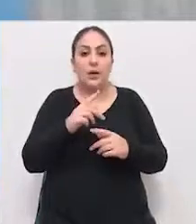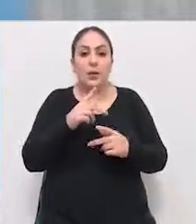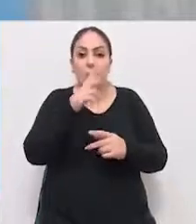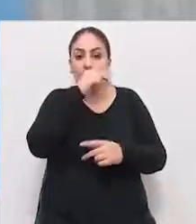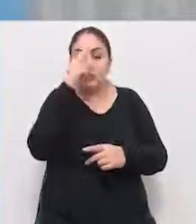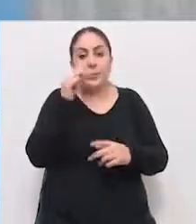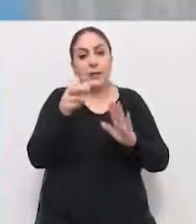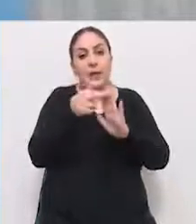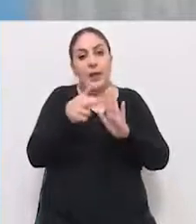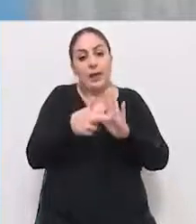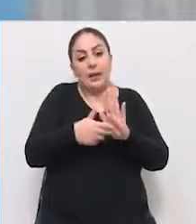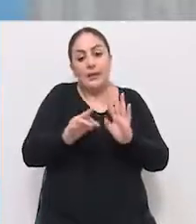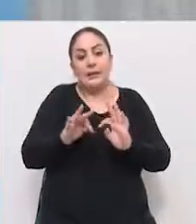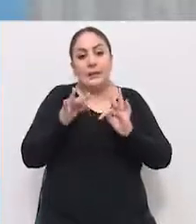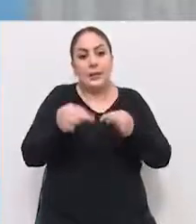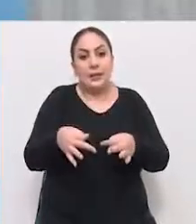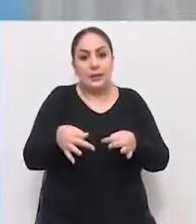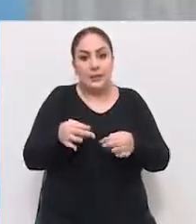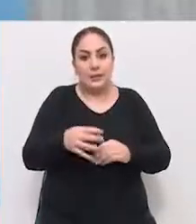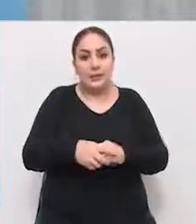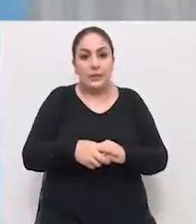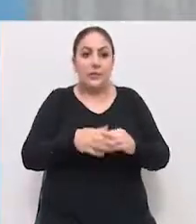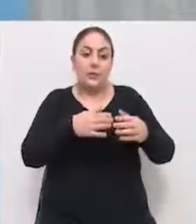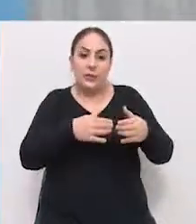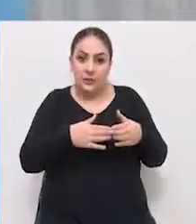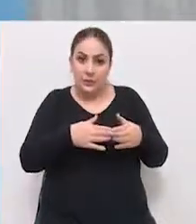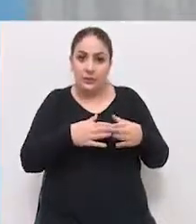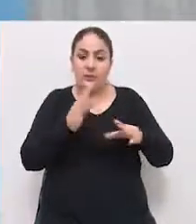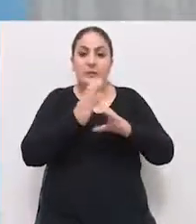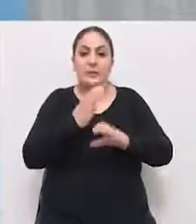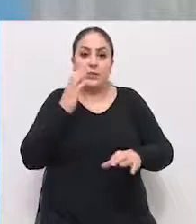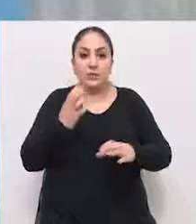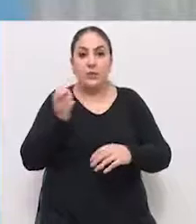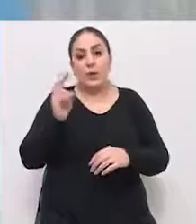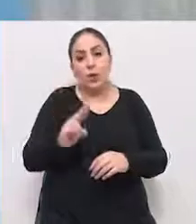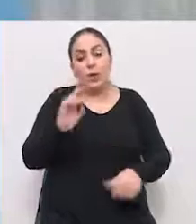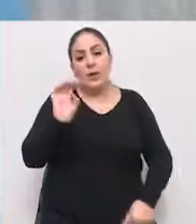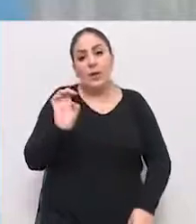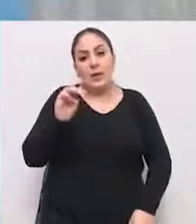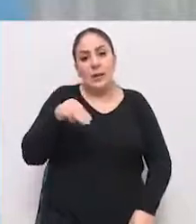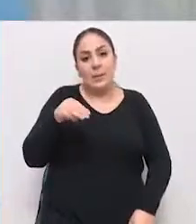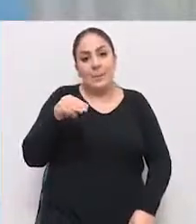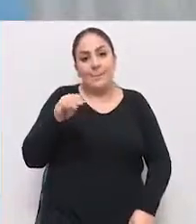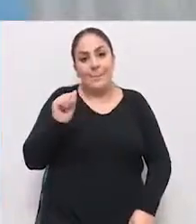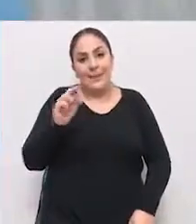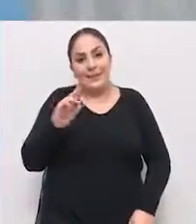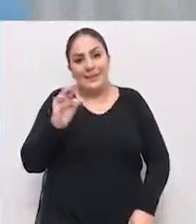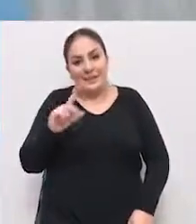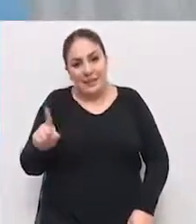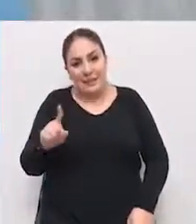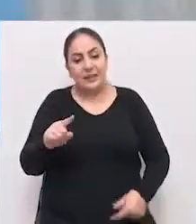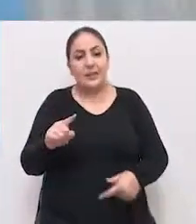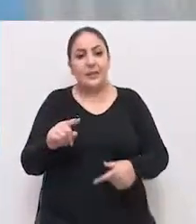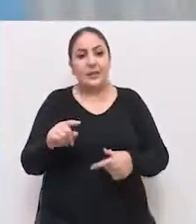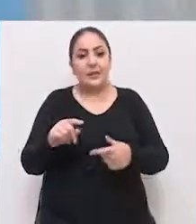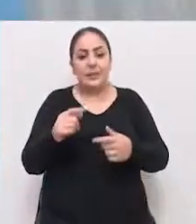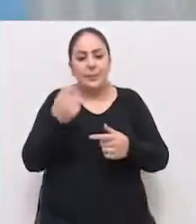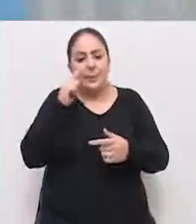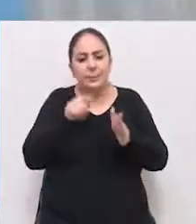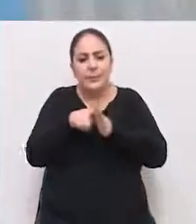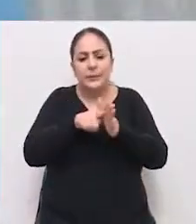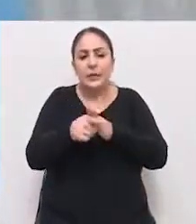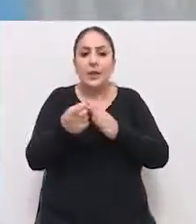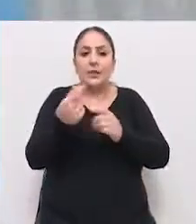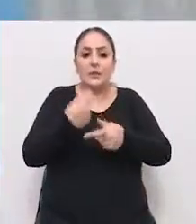dos municípios seguiram critérios técnicos, ou da Defesa Civil, ou da Emater, ou também do levantamento da